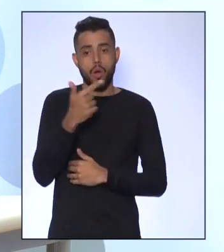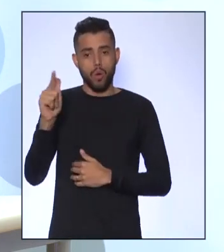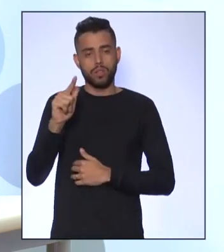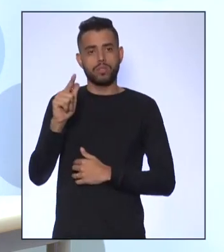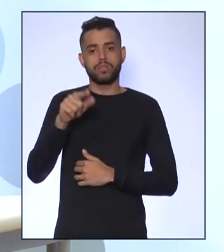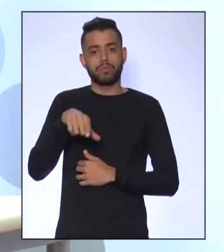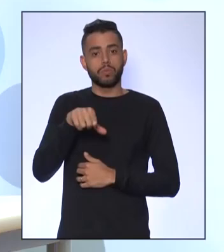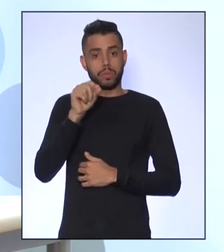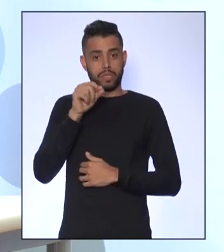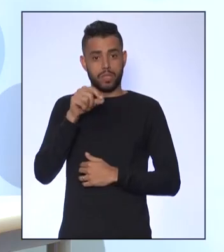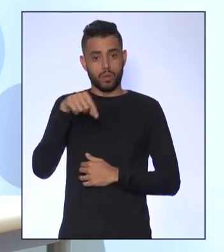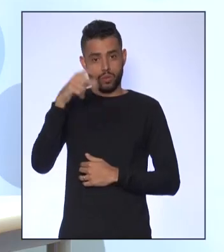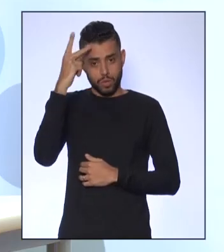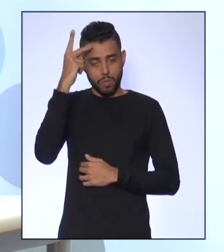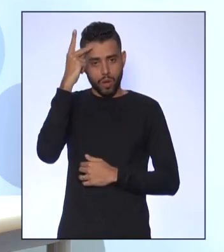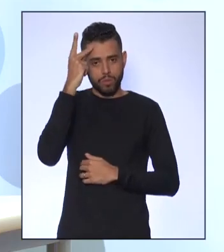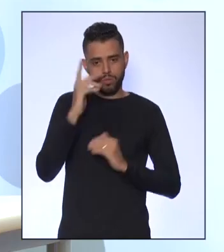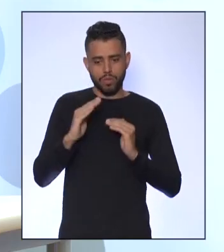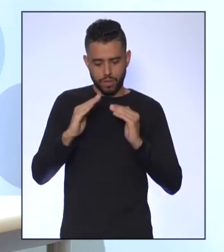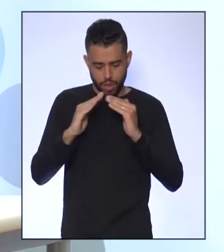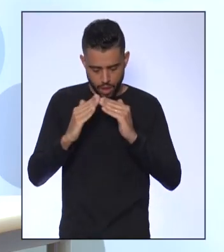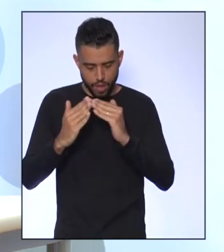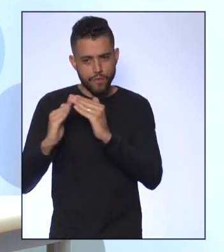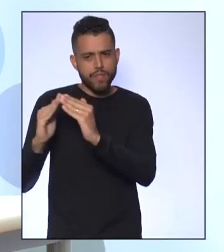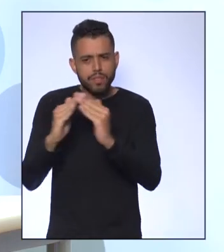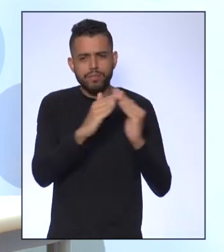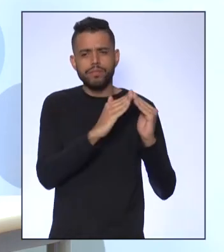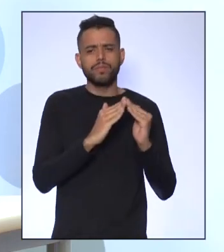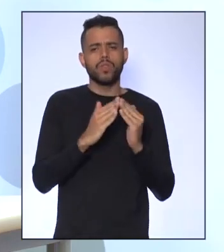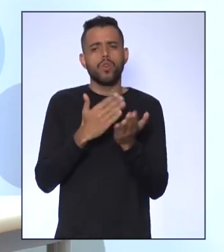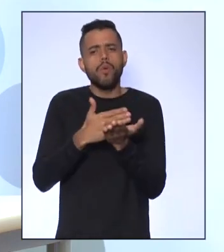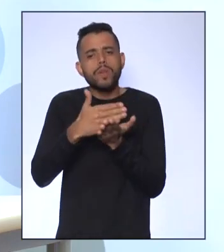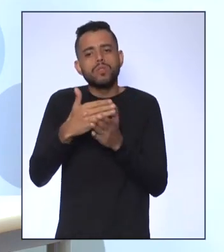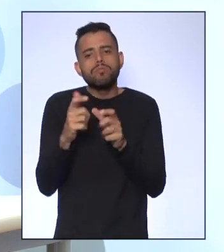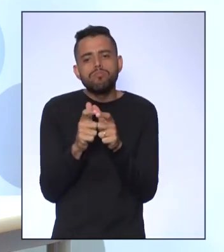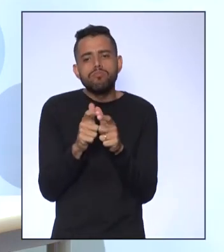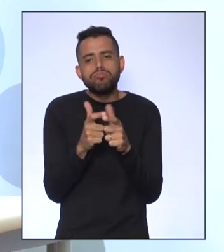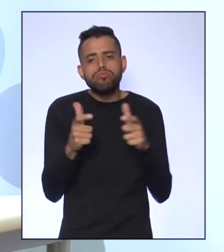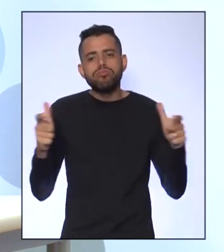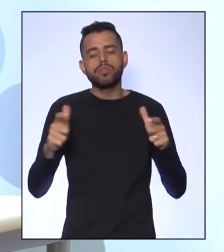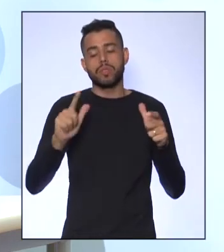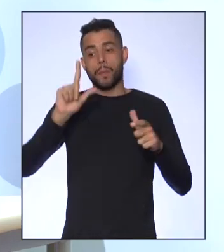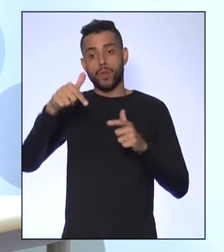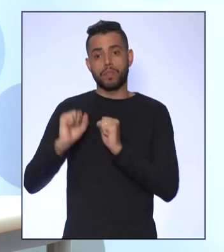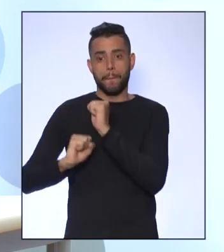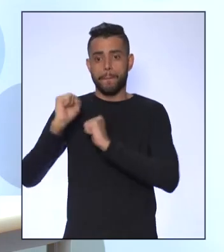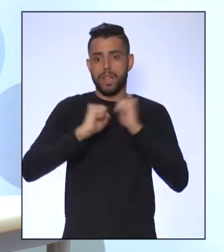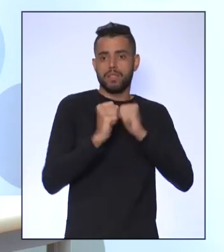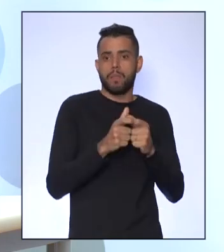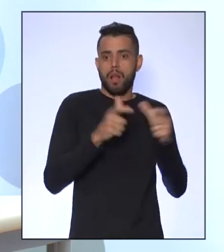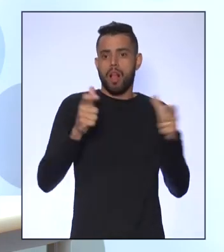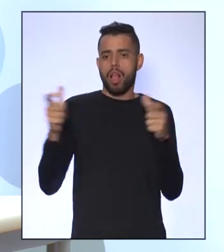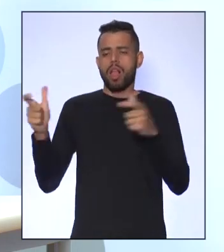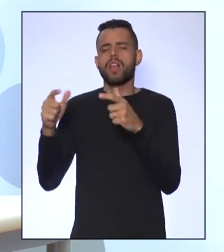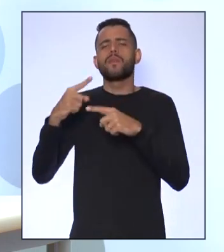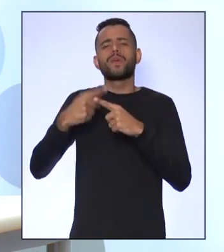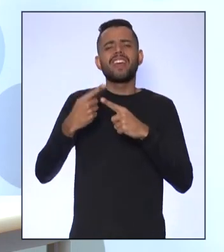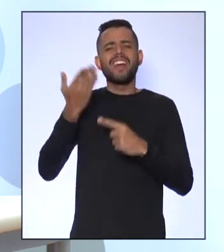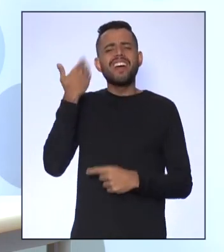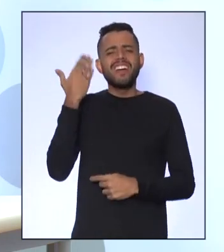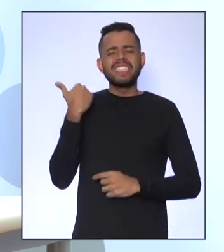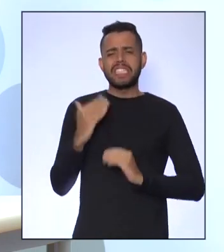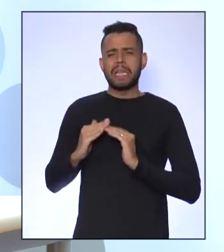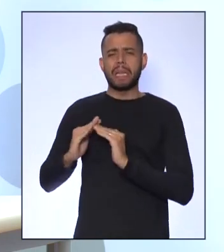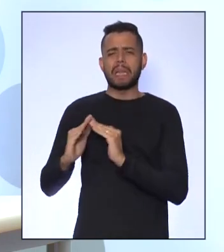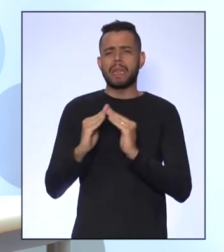vilas operárias começaram a crescer depois da industrialização. Por quê? Porque os cortiços estavam muito esgotados, estavam muito cheios, era muito